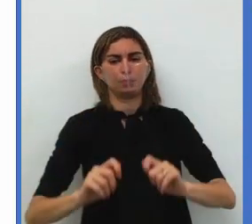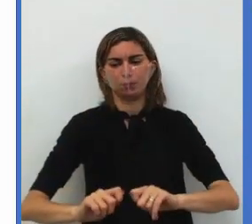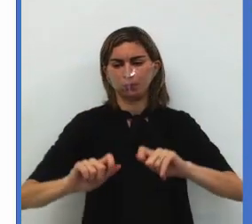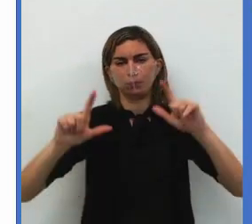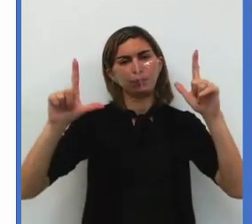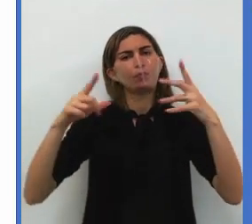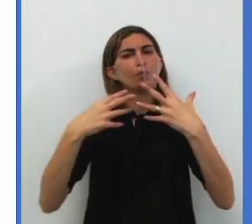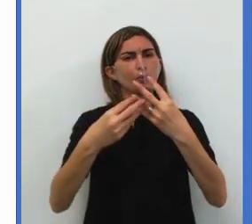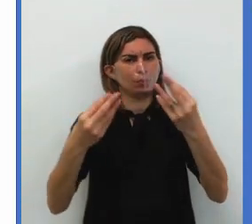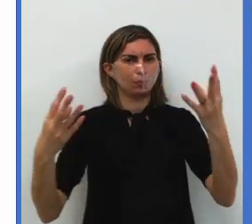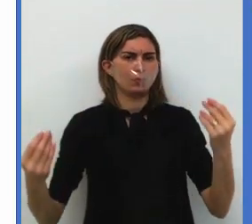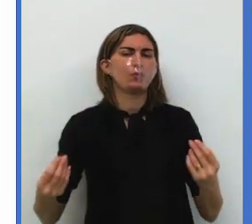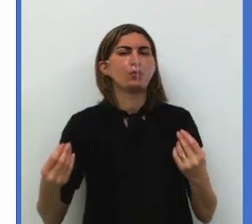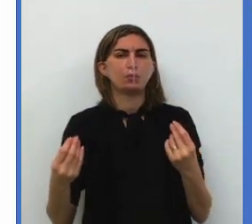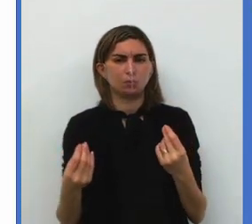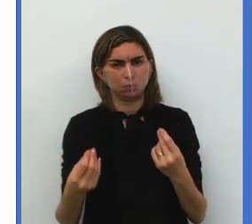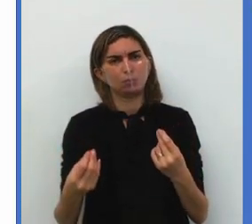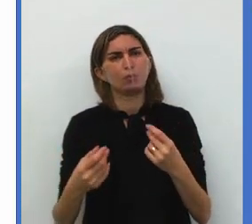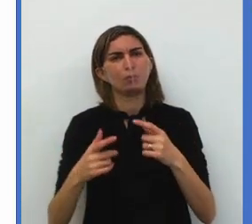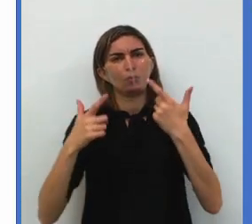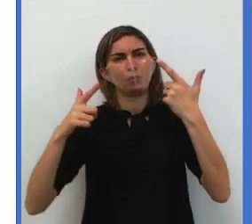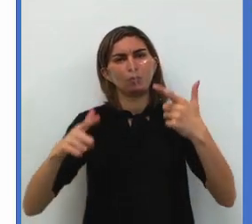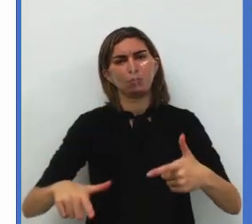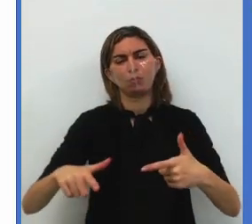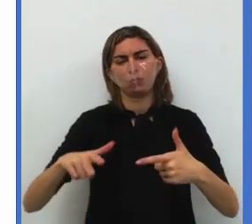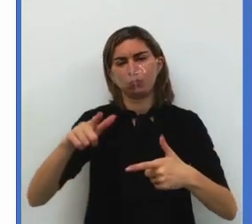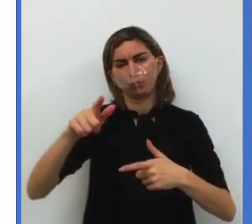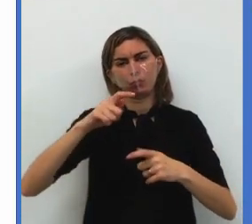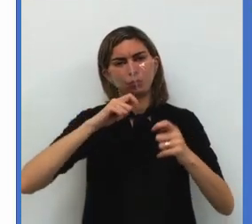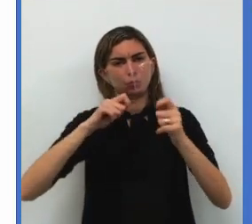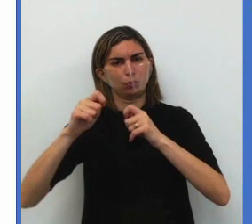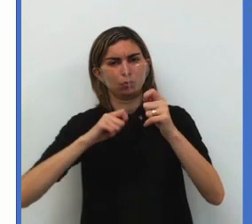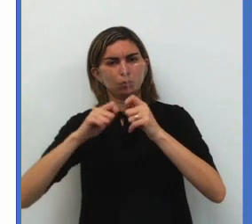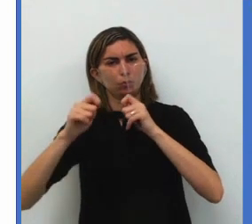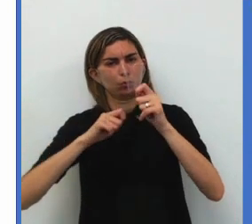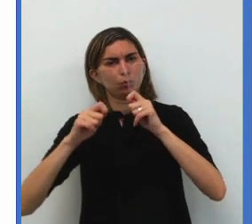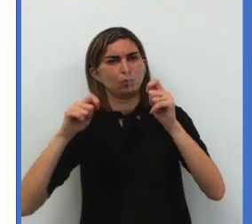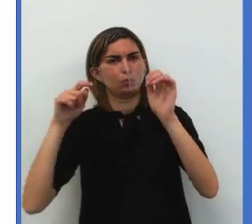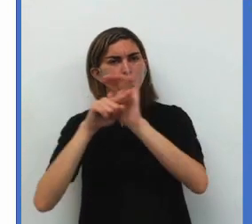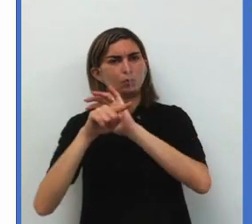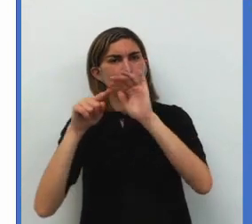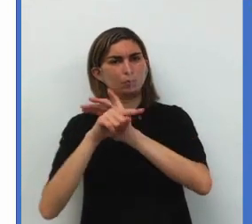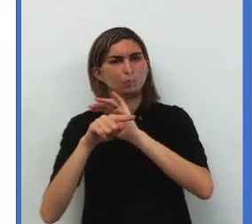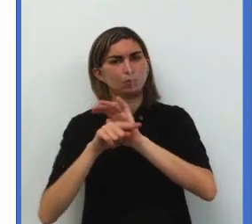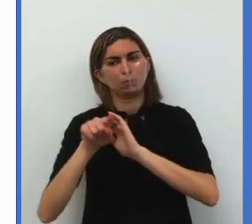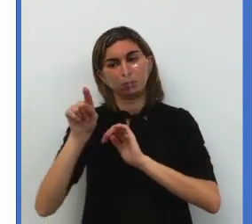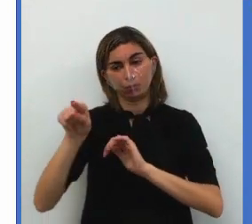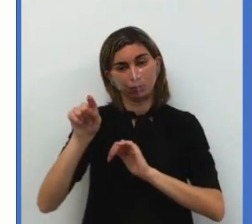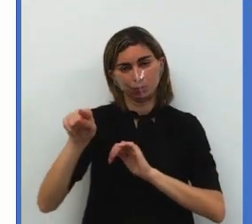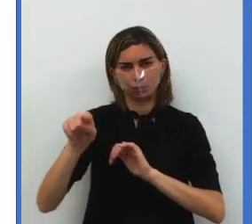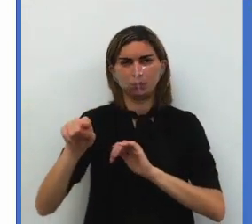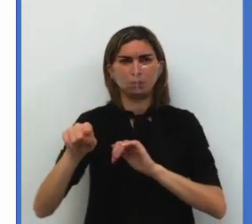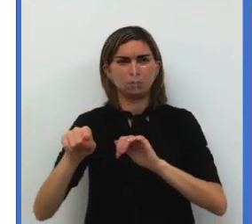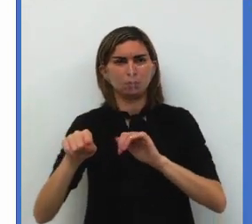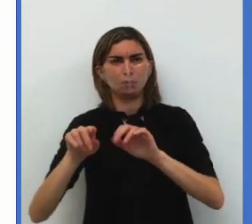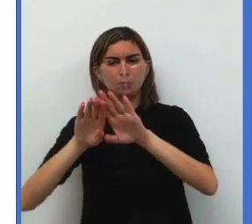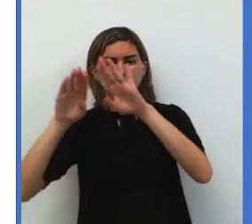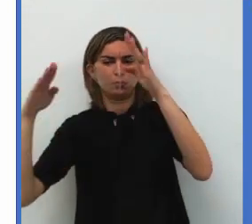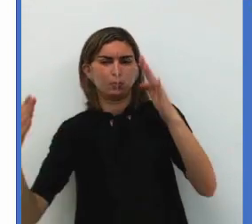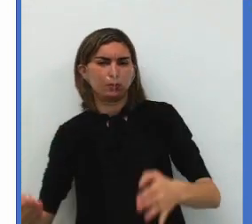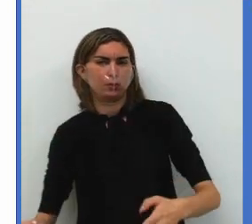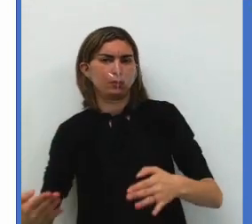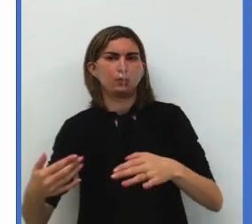algo muito descontraído, onde o entrevistador ele está ali na